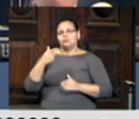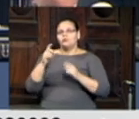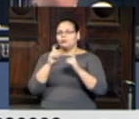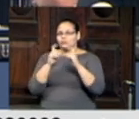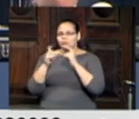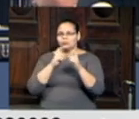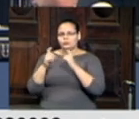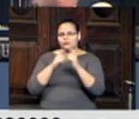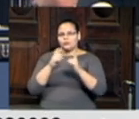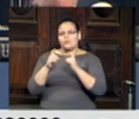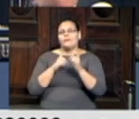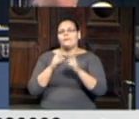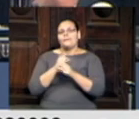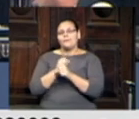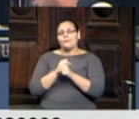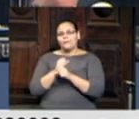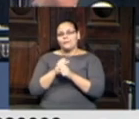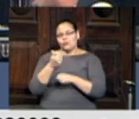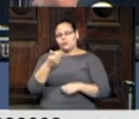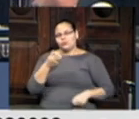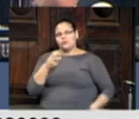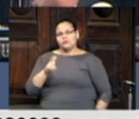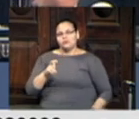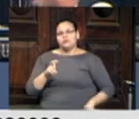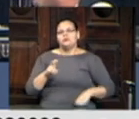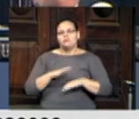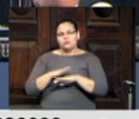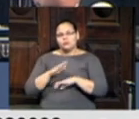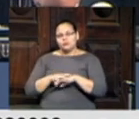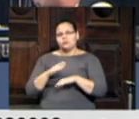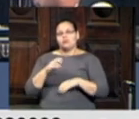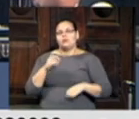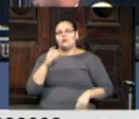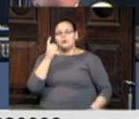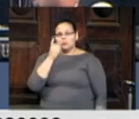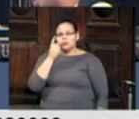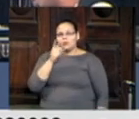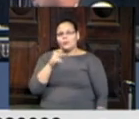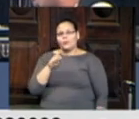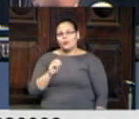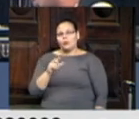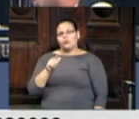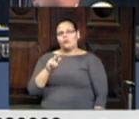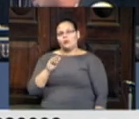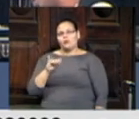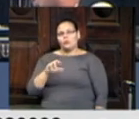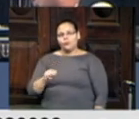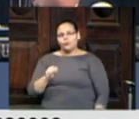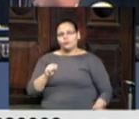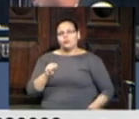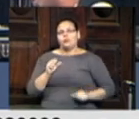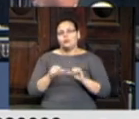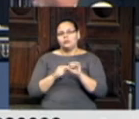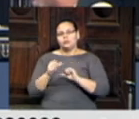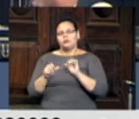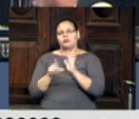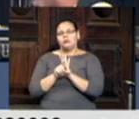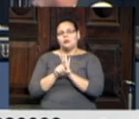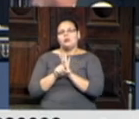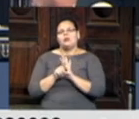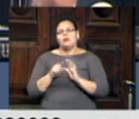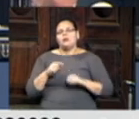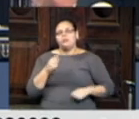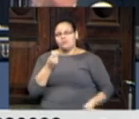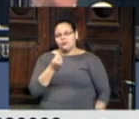lei 1262/2015, de autoria do deputado Paulo Ramos, que altera a lei número 5.645,